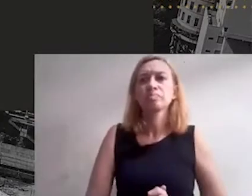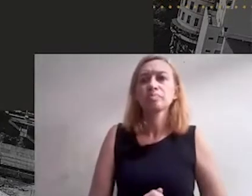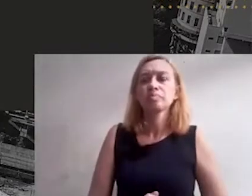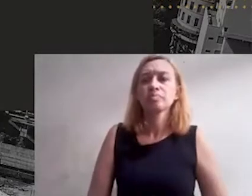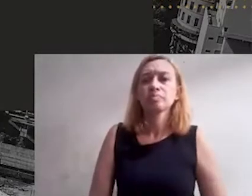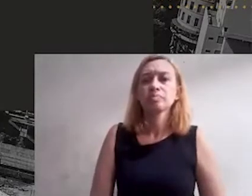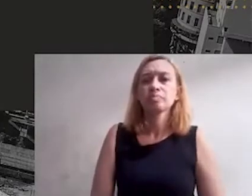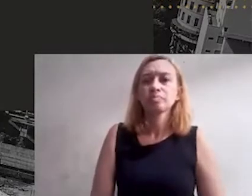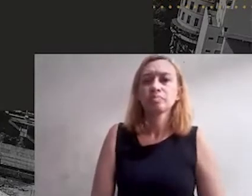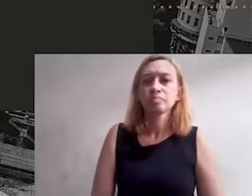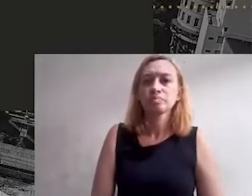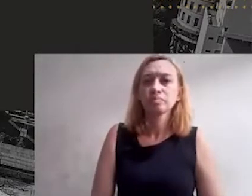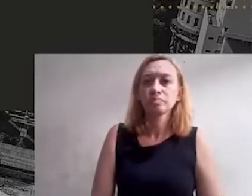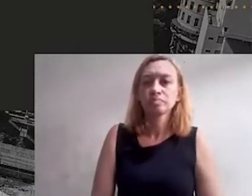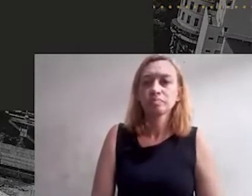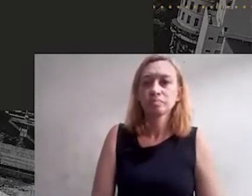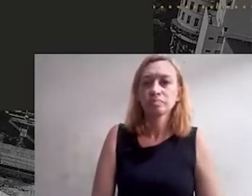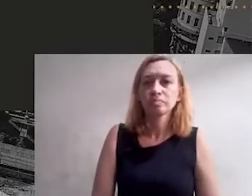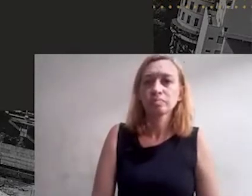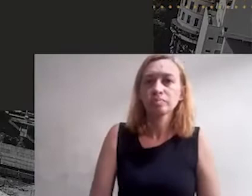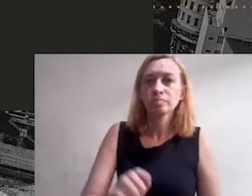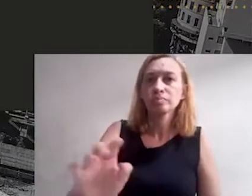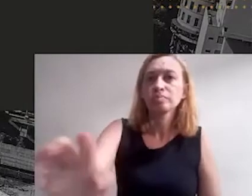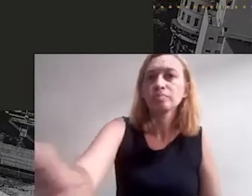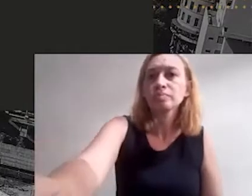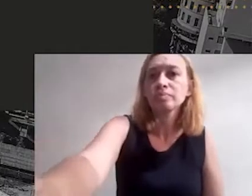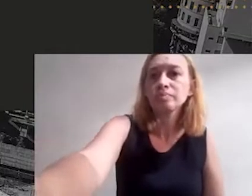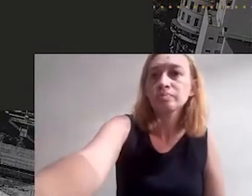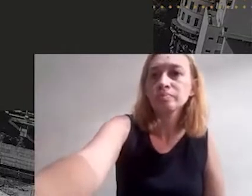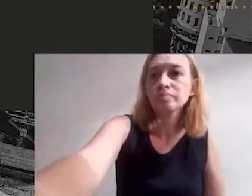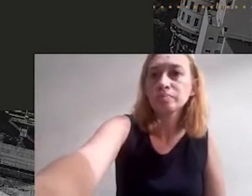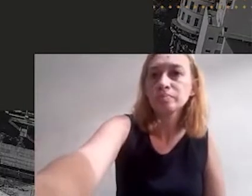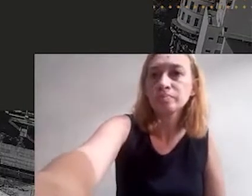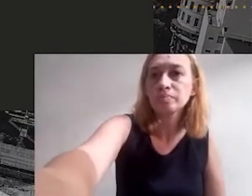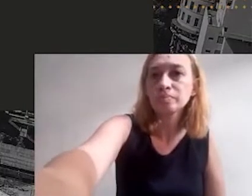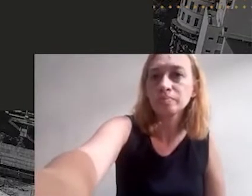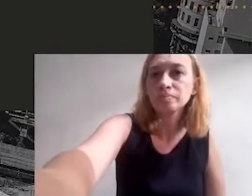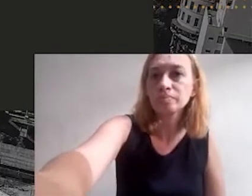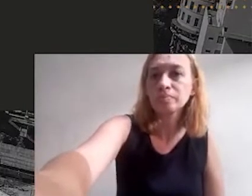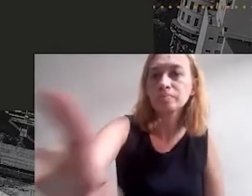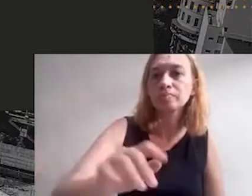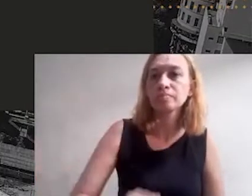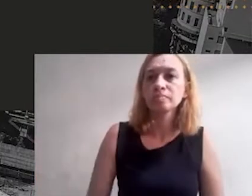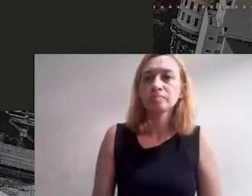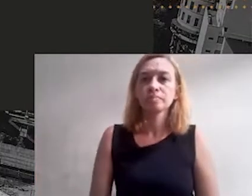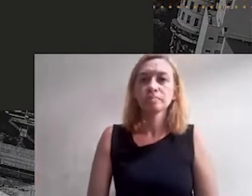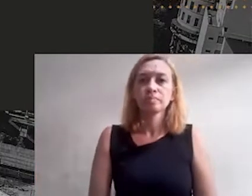puritana. Eu acho que os povos indígenas têm relação com a cidade envolvente. Essa relação tem que ser justa.